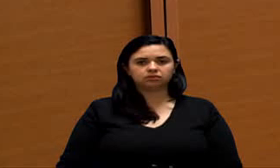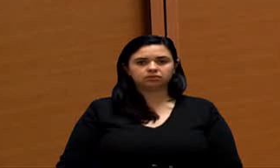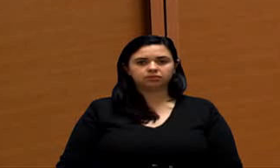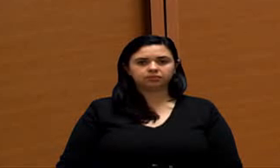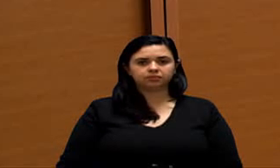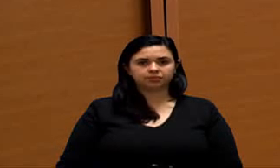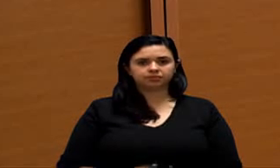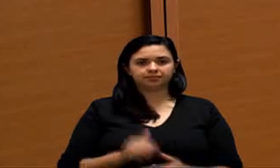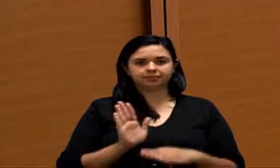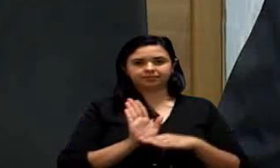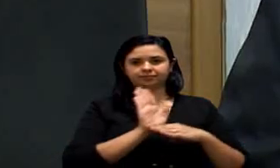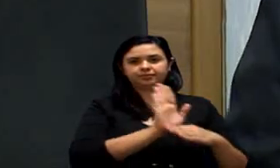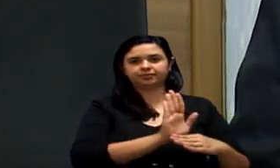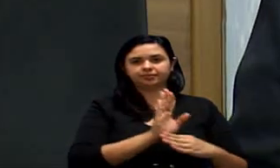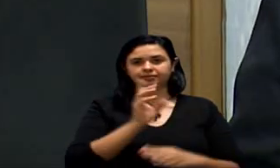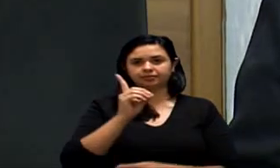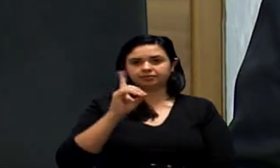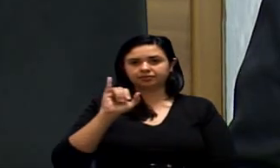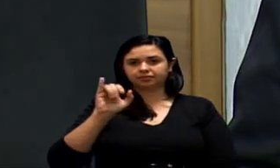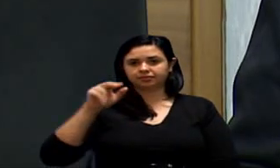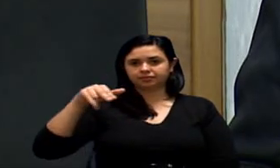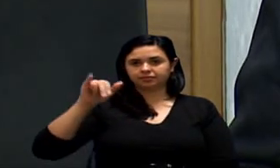Eu vou ajudar o Dino, eu peço um voto sim.